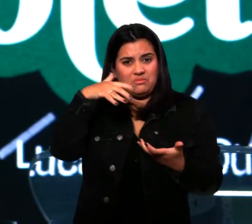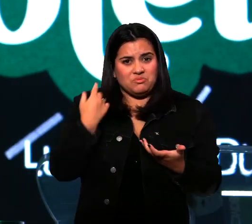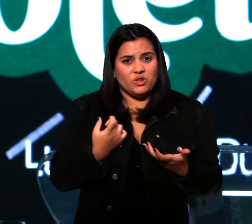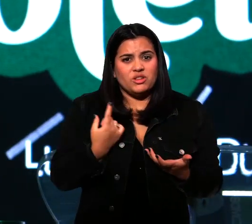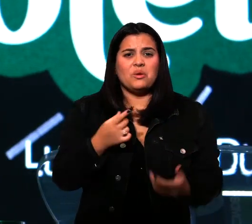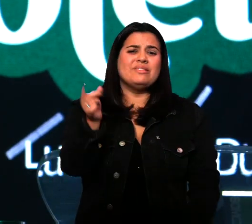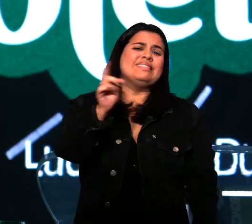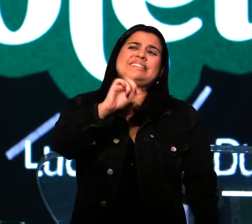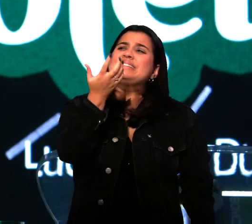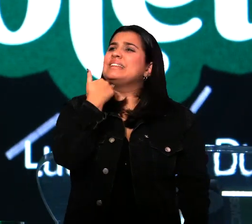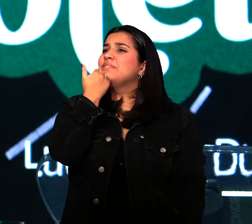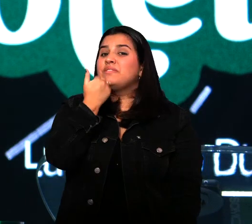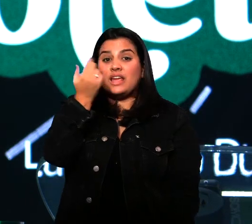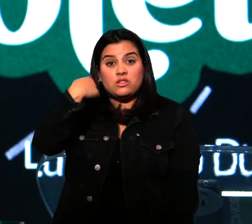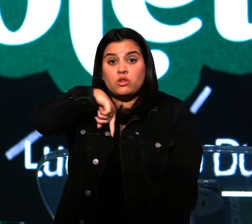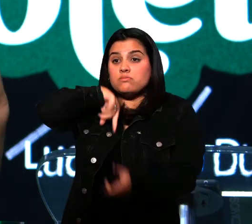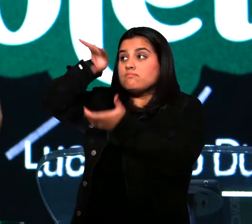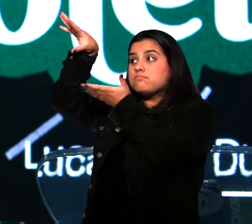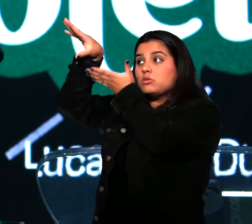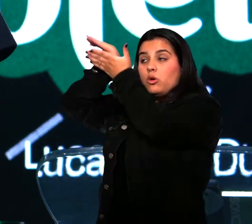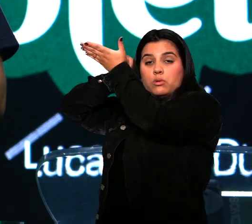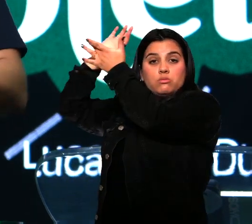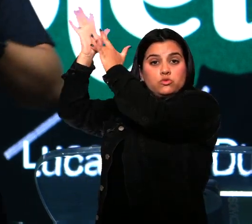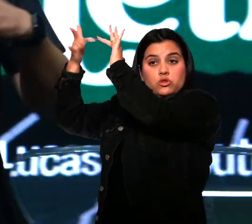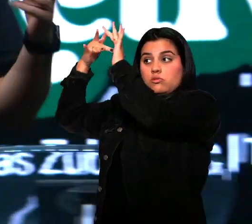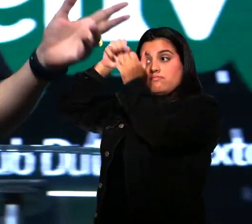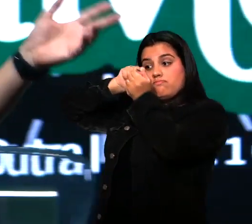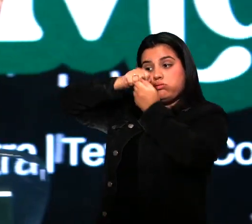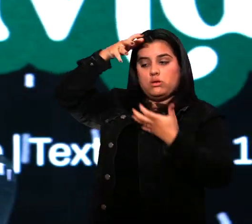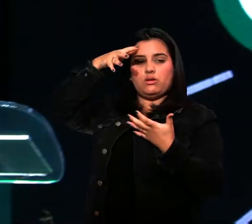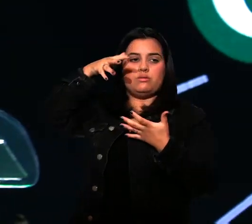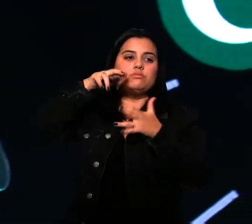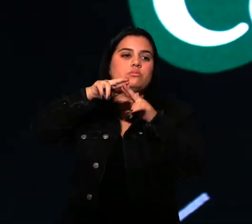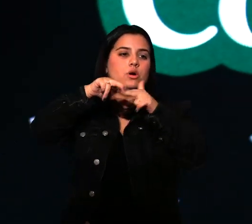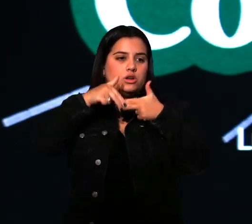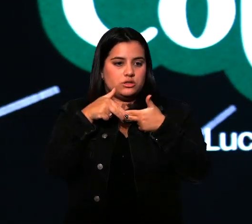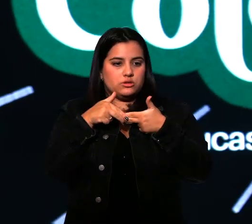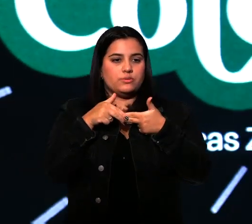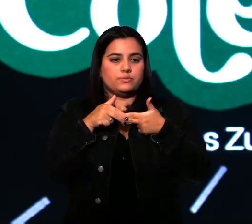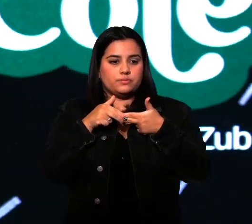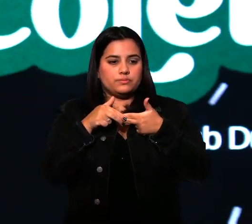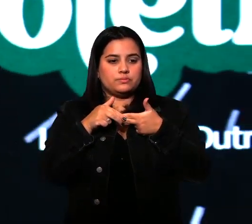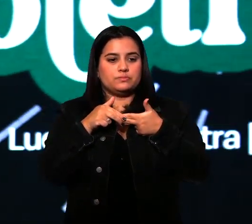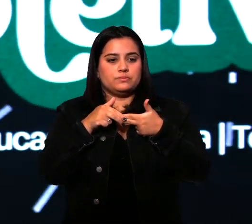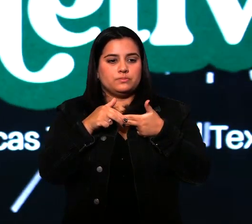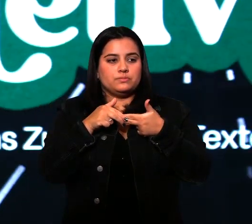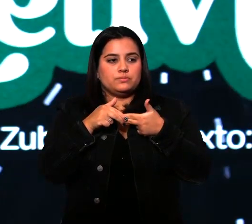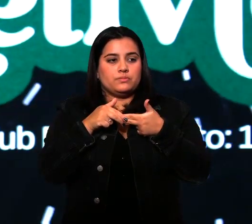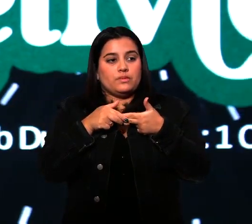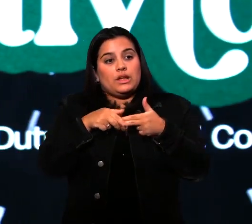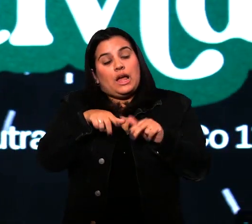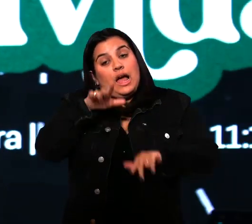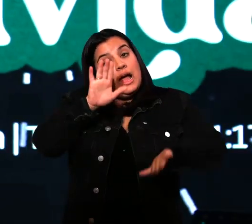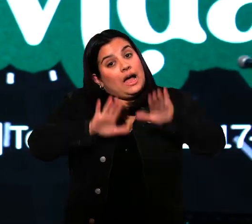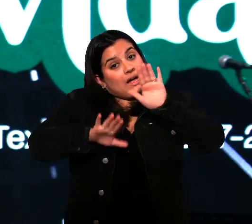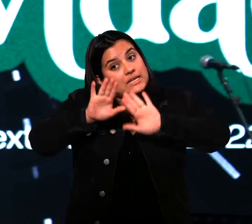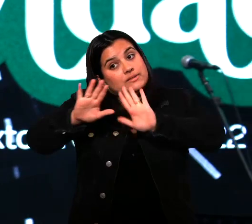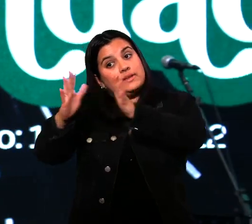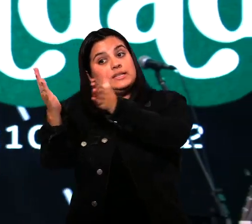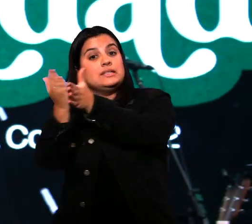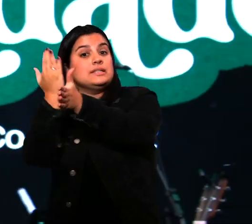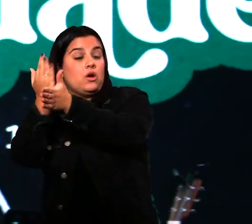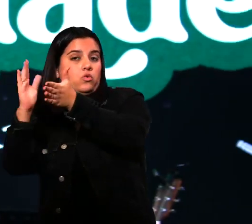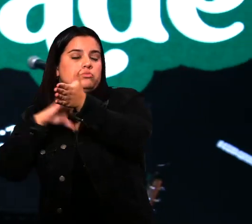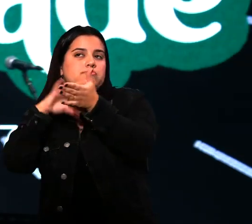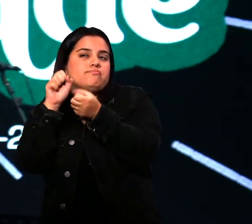Cristo. Talvez alguns refletem mais, não porque estão há mais tempo, qualquer coisa do tipo, porque estão mais íntimos do Senhor e o Senhor tem